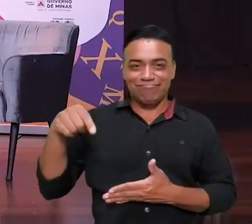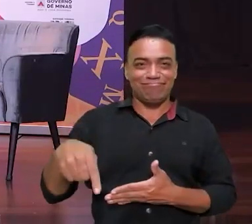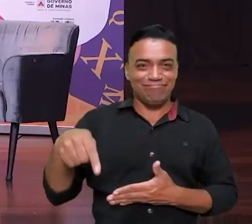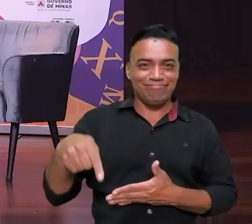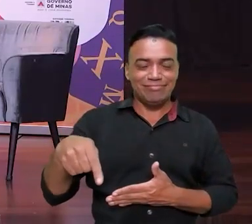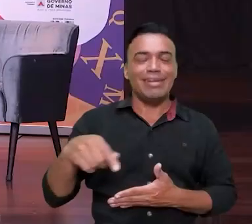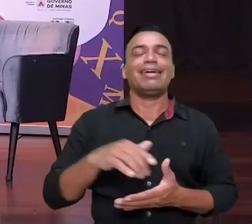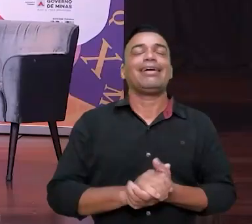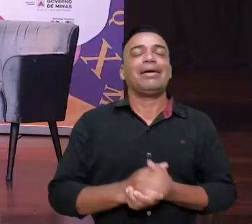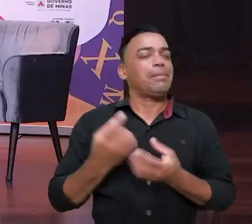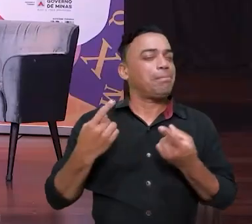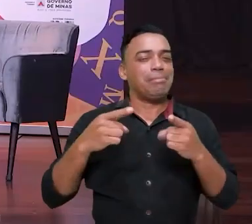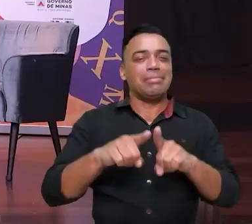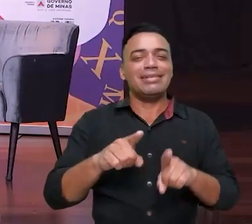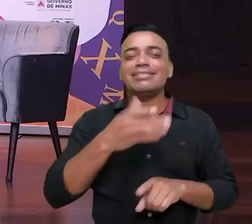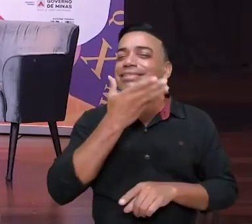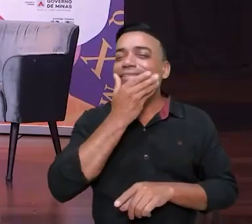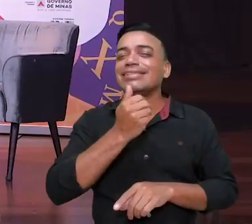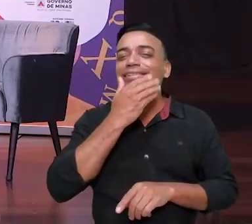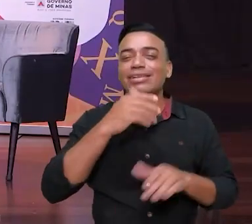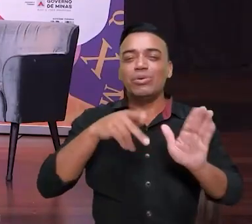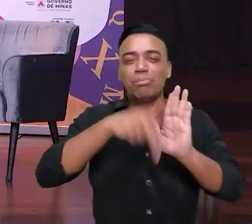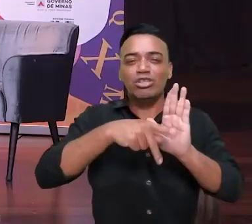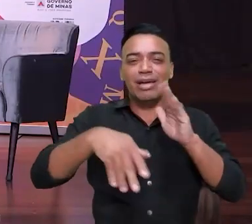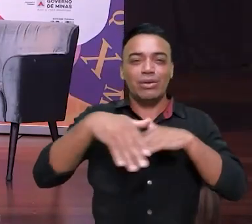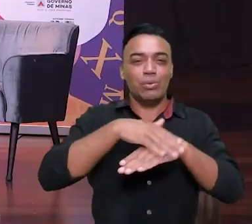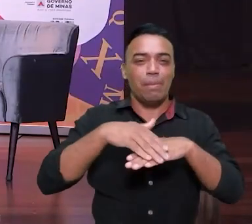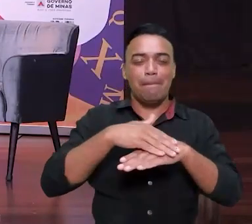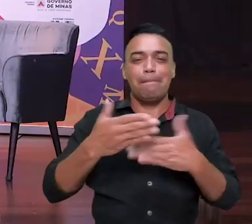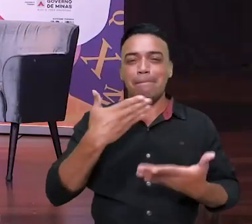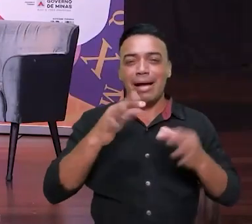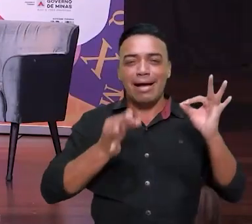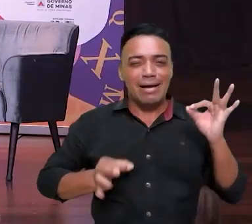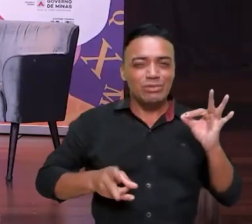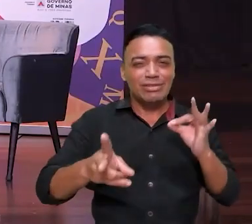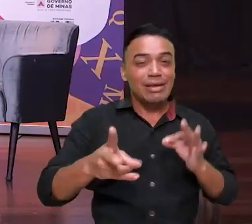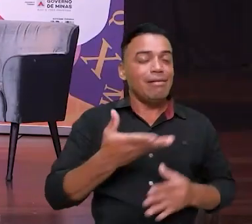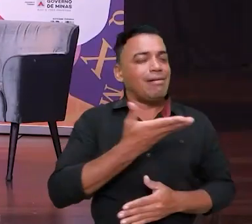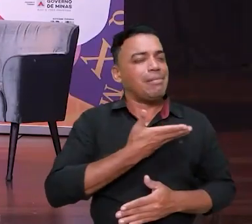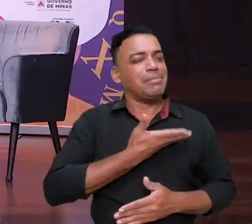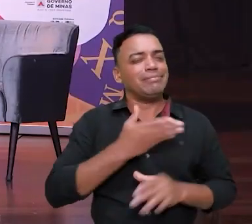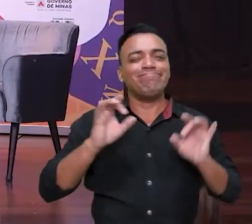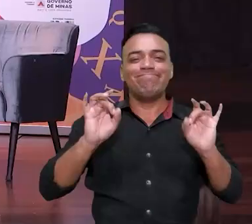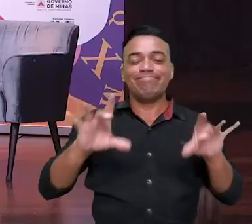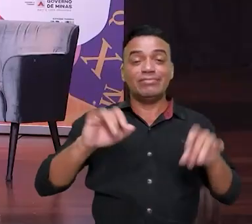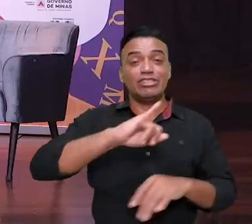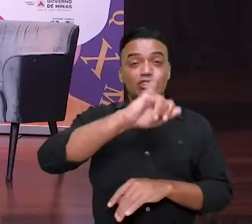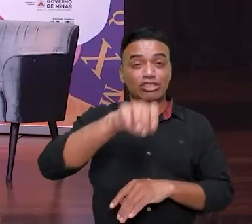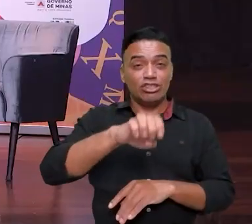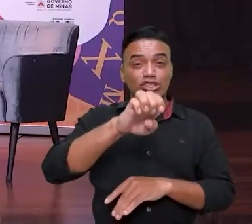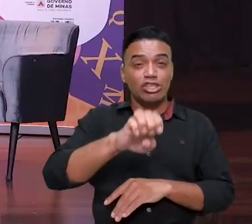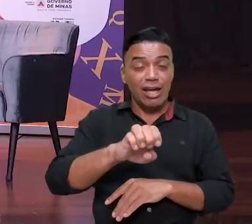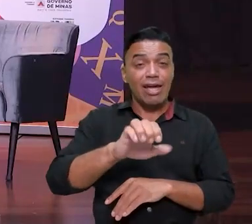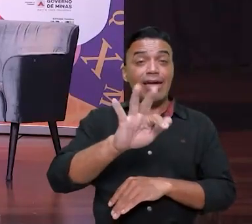evento, a plateia é filmada e está cheia. Eventualmente, alguns telespectadores são convidados a interagir com os palestrantes e estes recebem o